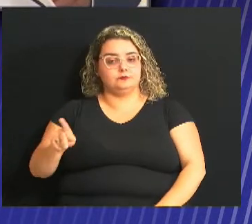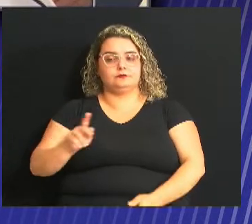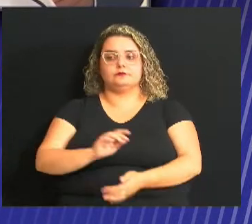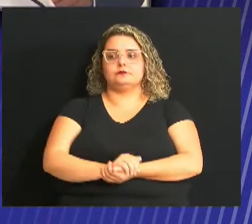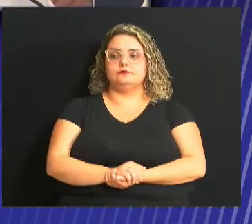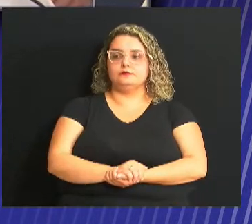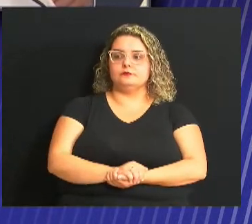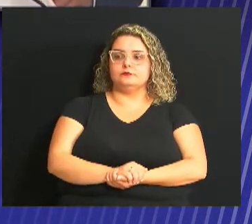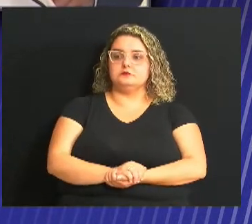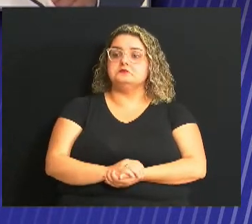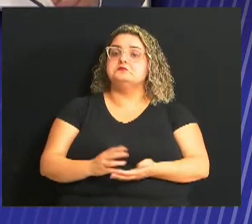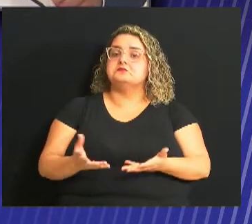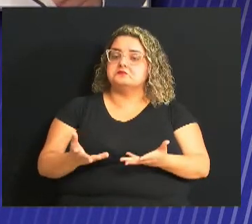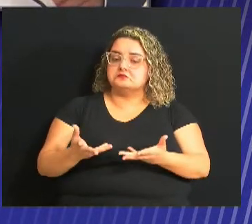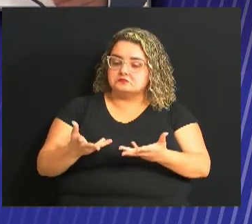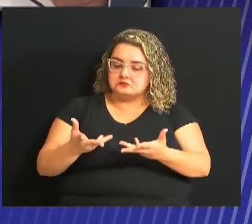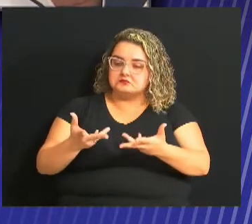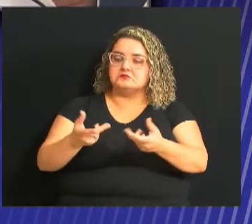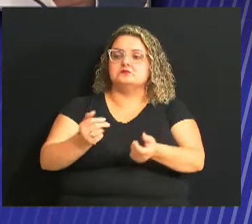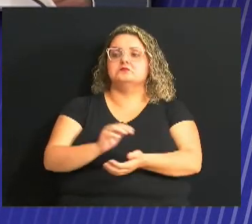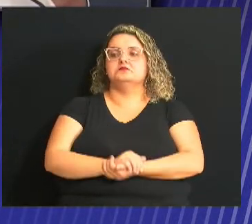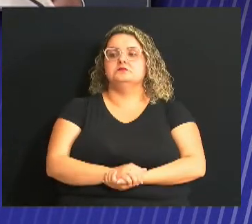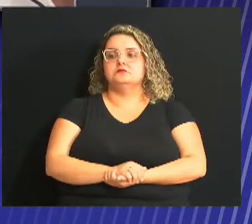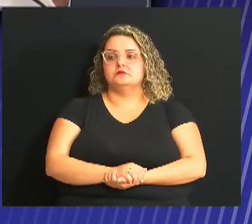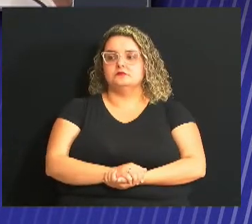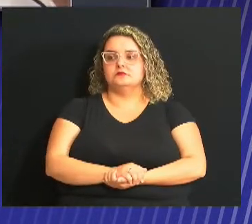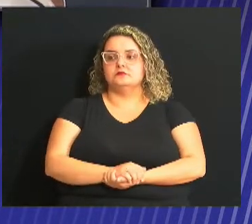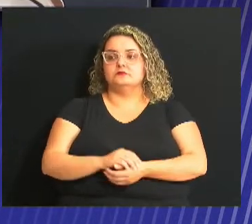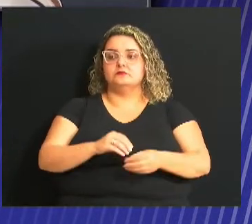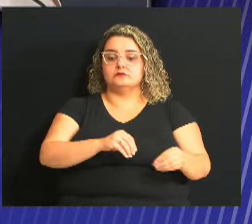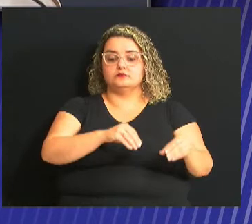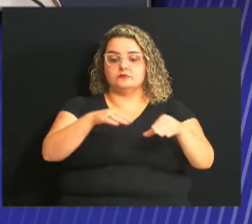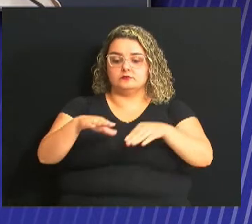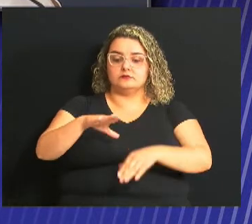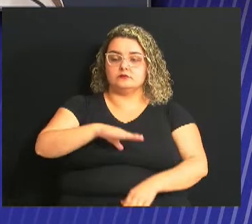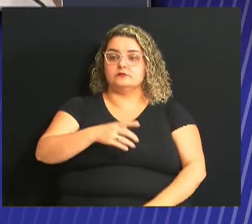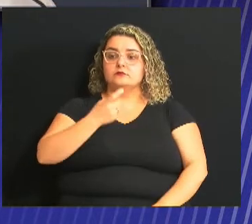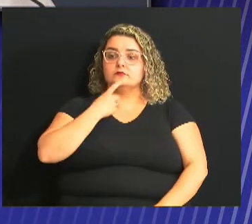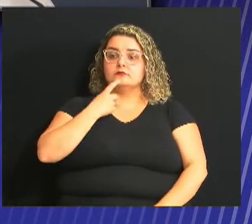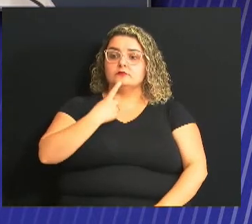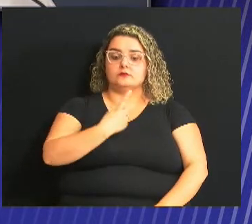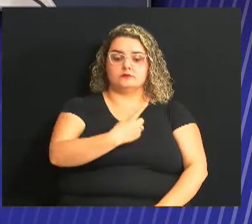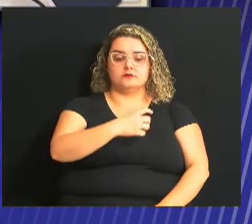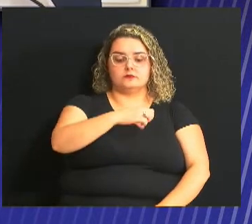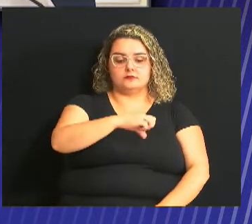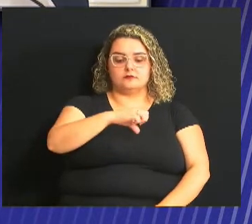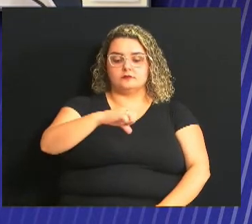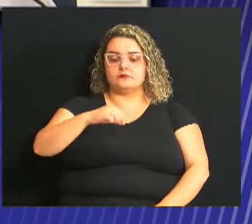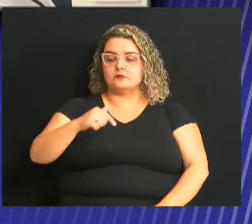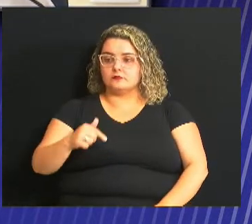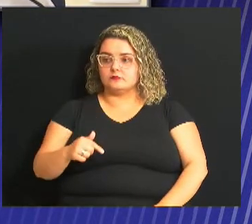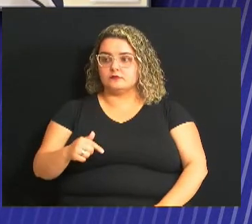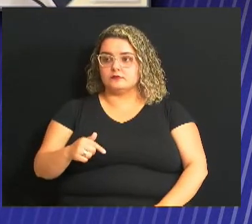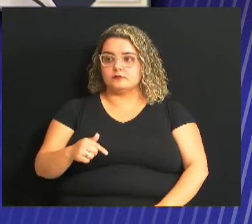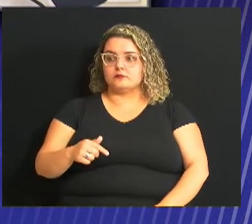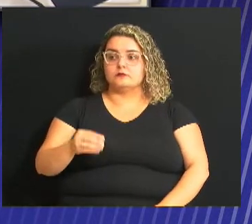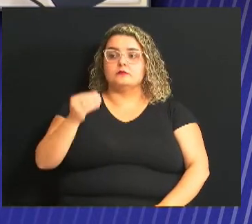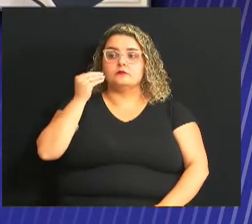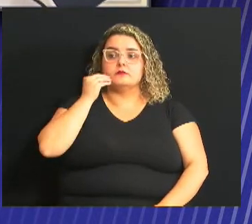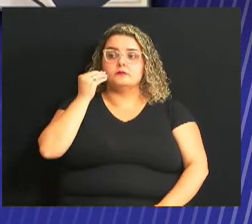com muita maestria. Mudou-se para Campinas em 1997, para